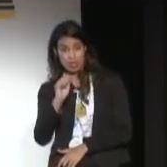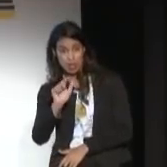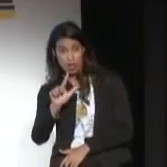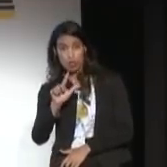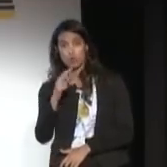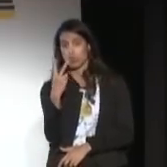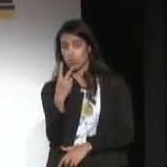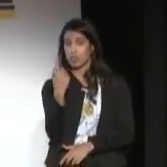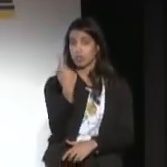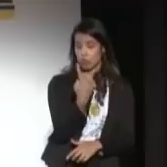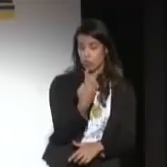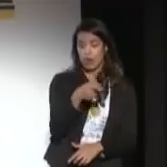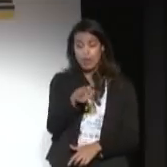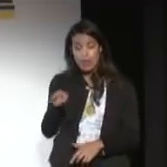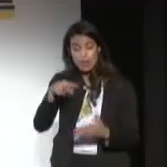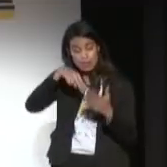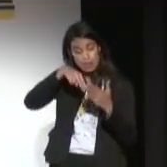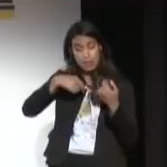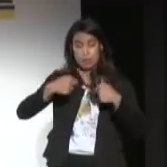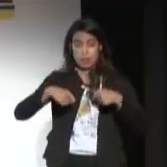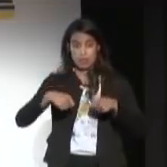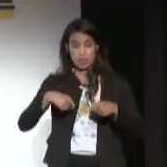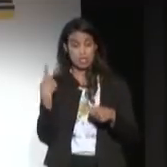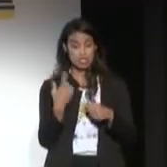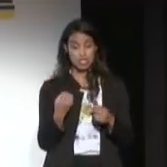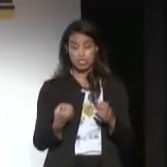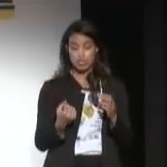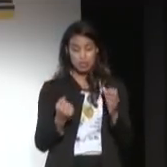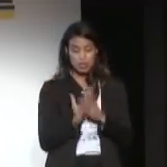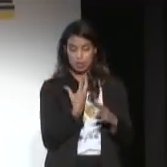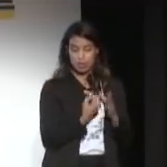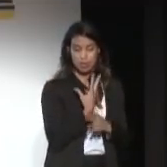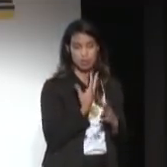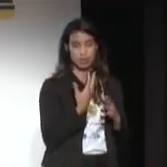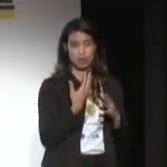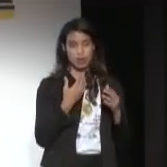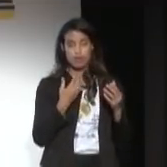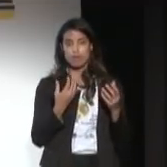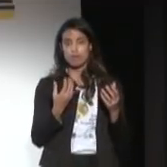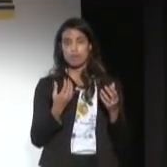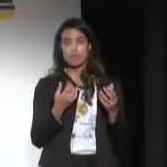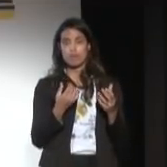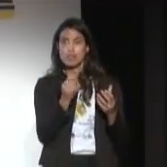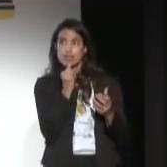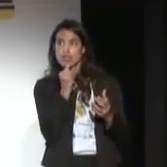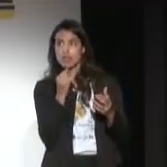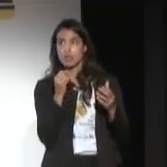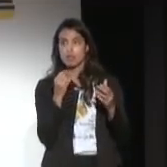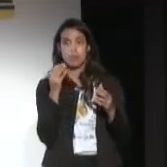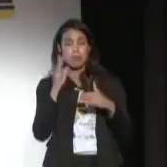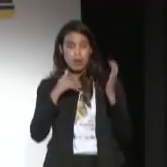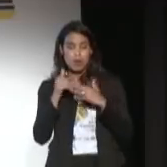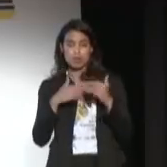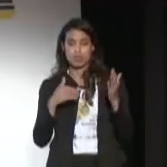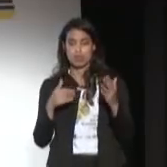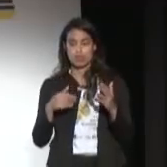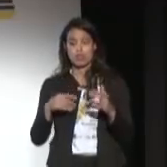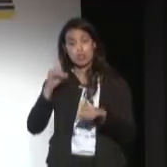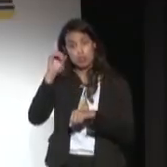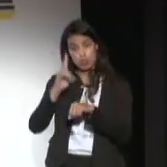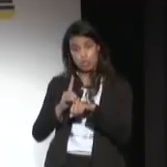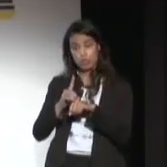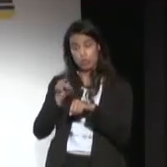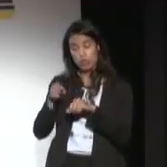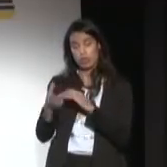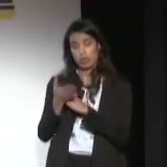atuação, precisam ler livros, a gente vai construir caminhos. Tá? Mas, sem a formação do diretor escolar, provavelmente esse caminho ele vai começar a se esvaziar